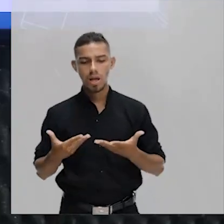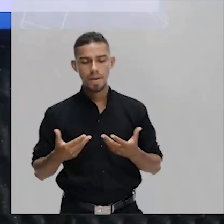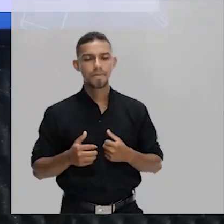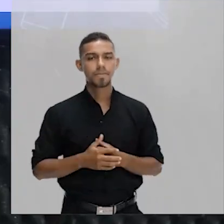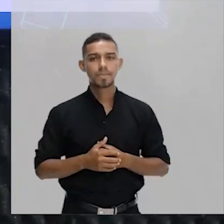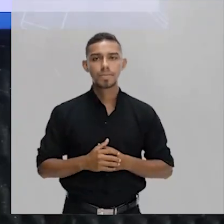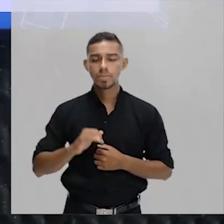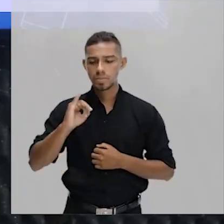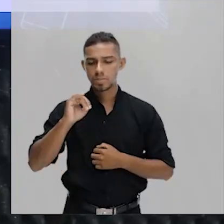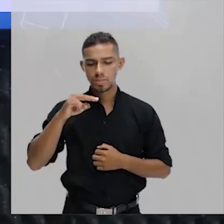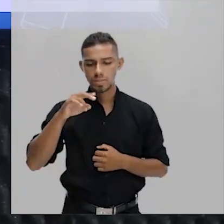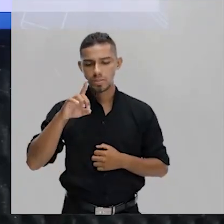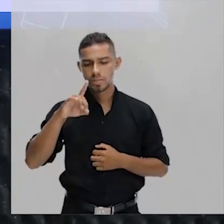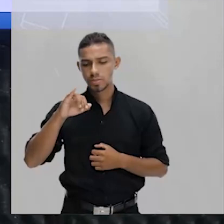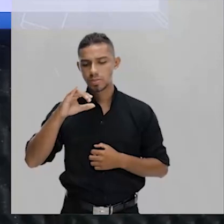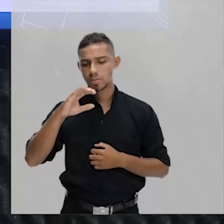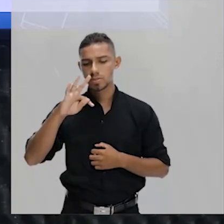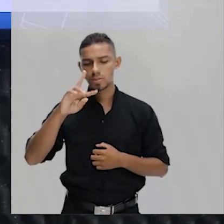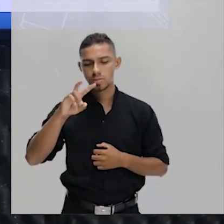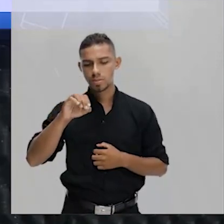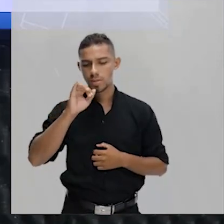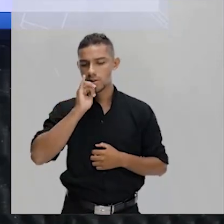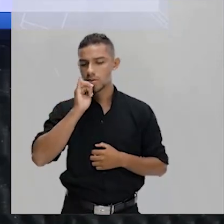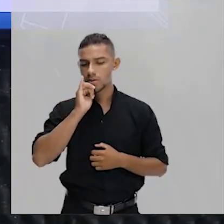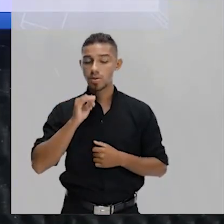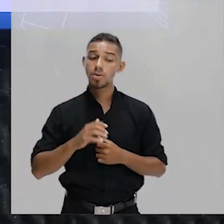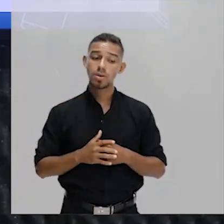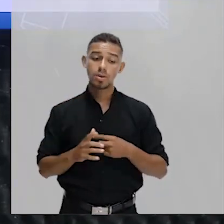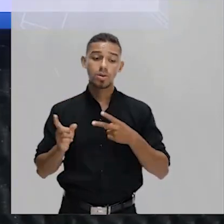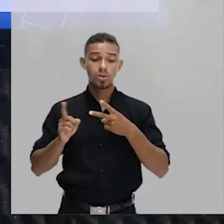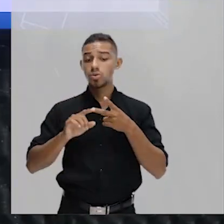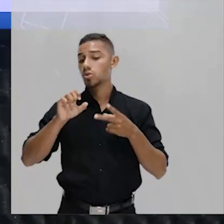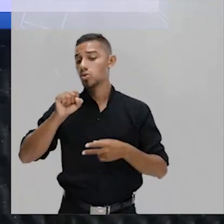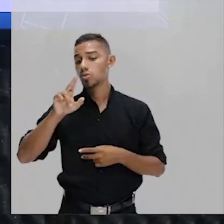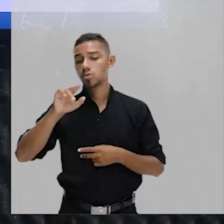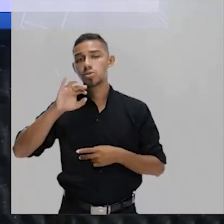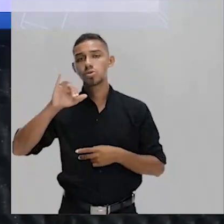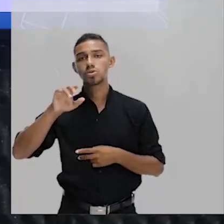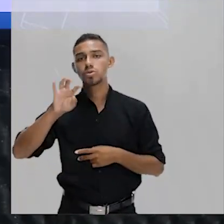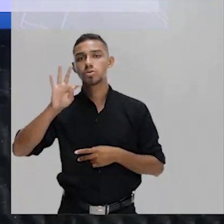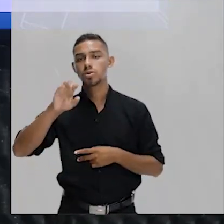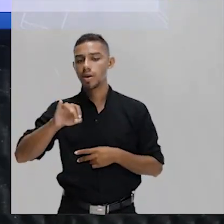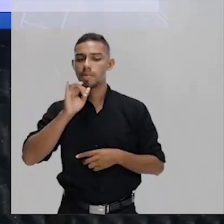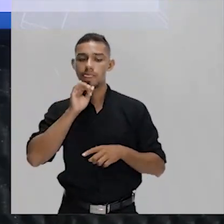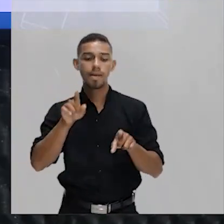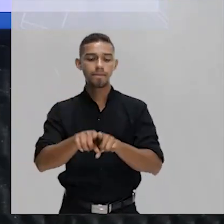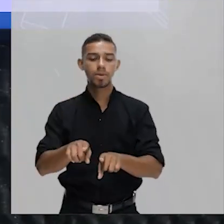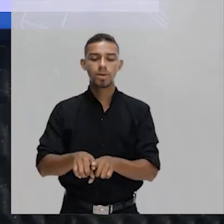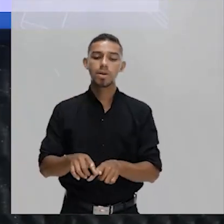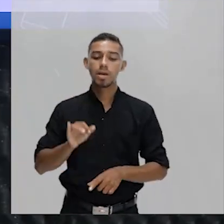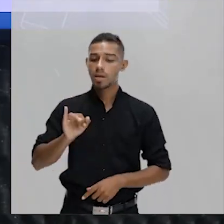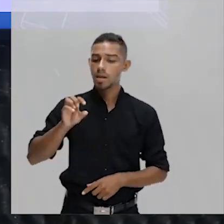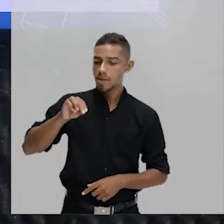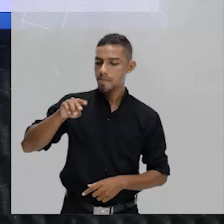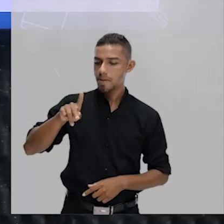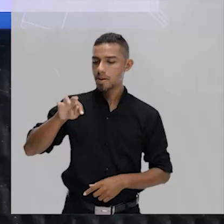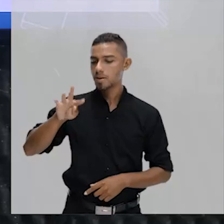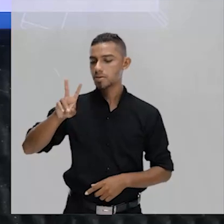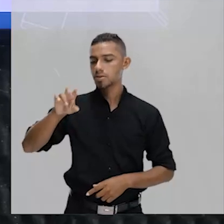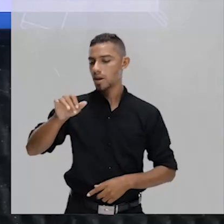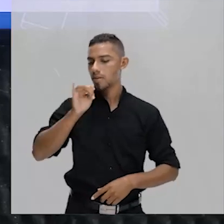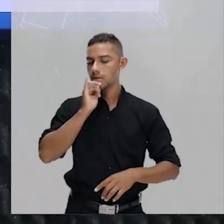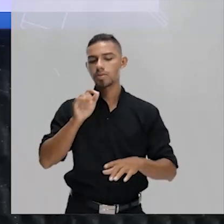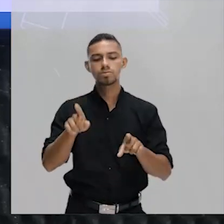modo indicativo, do modo subjuntivo e também do imperativo. Além de nos dar também as